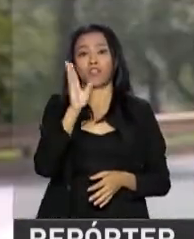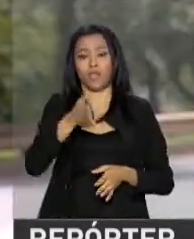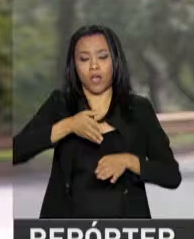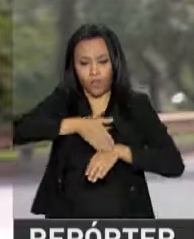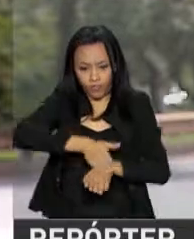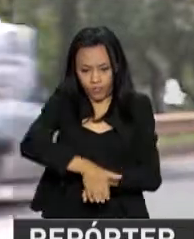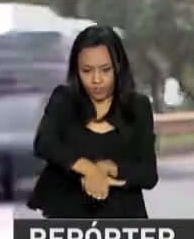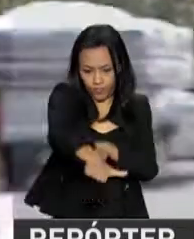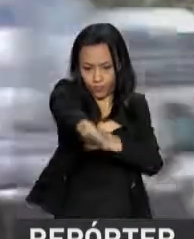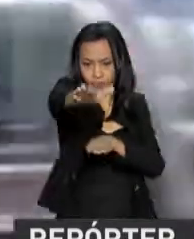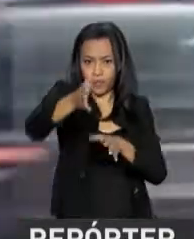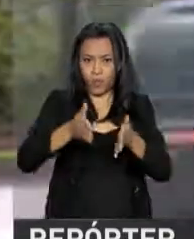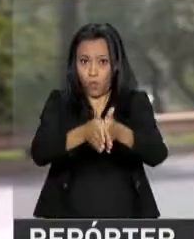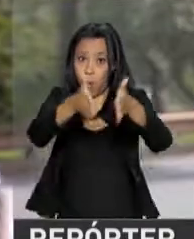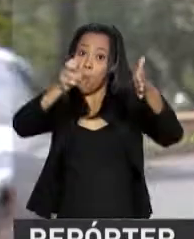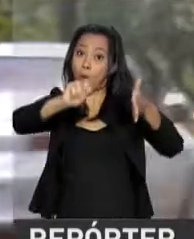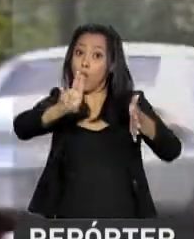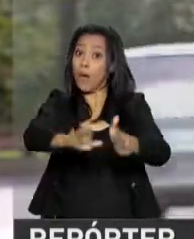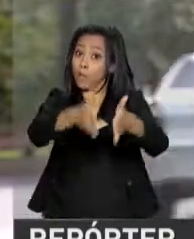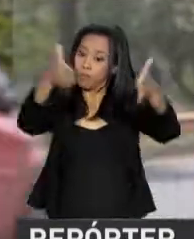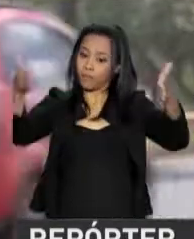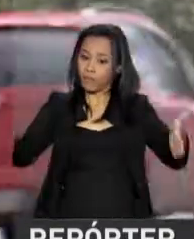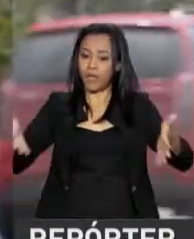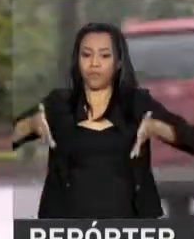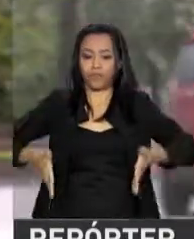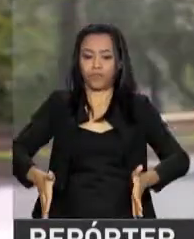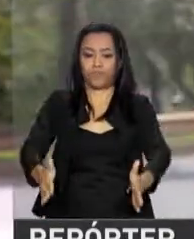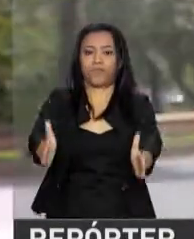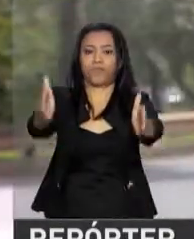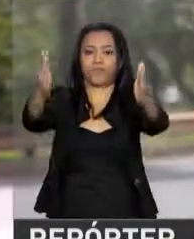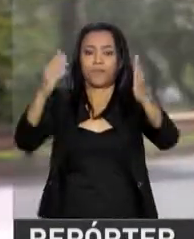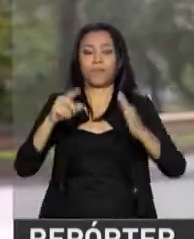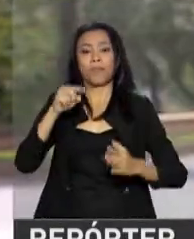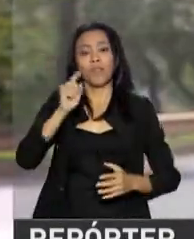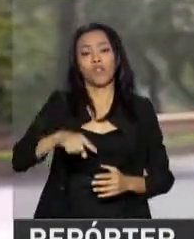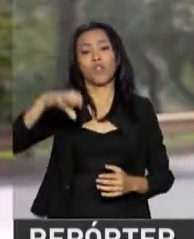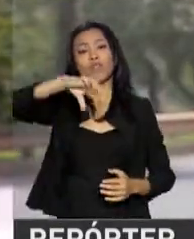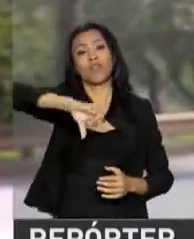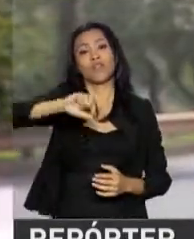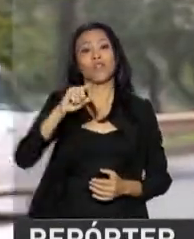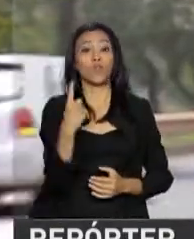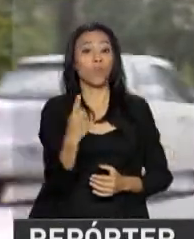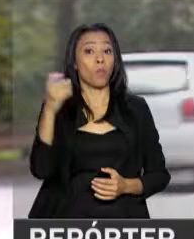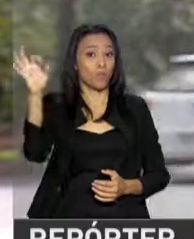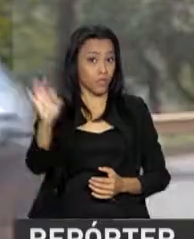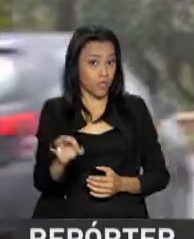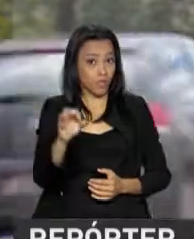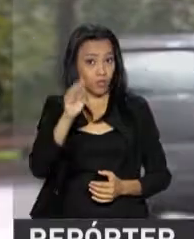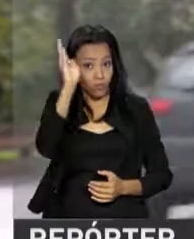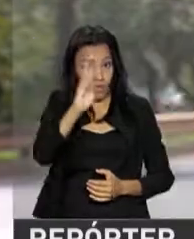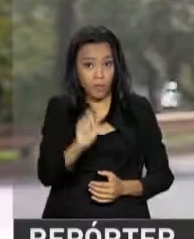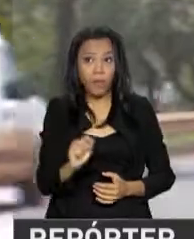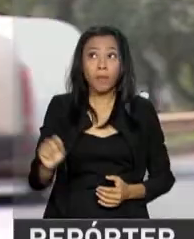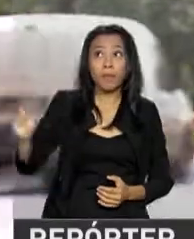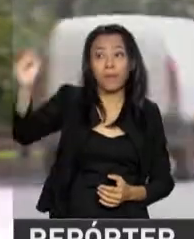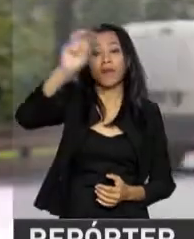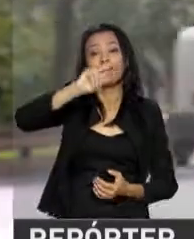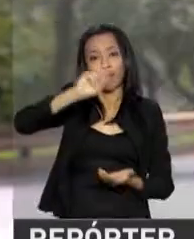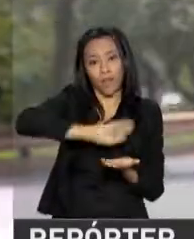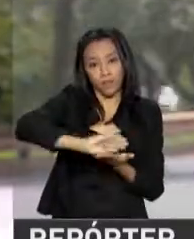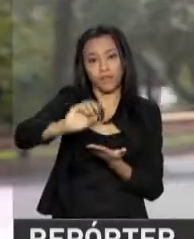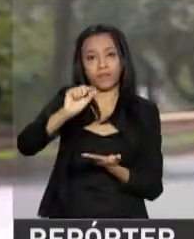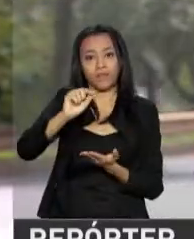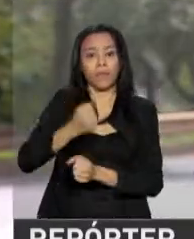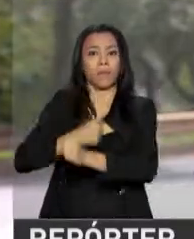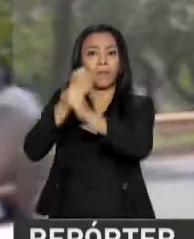transportes também garantiu contratos de manutenção para 91% da malha rodoviária nacional investimento que se traduziu